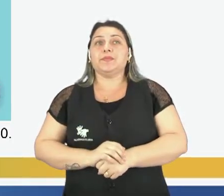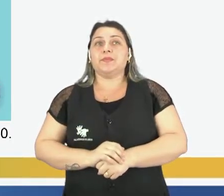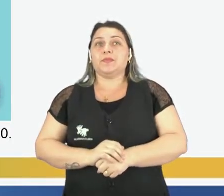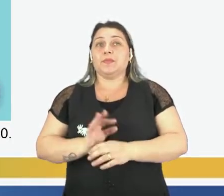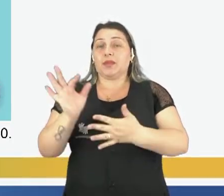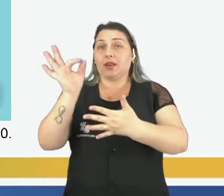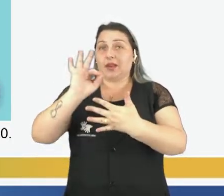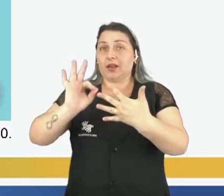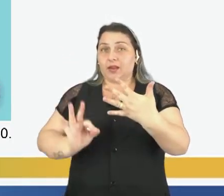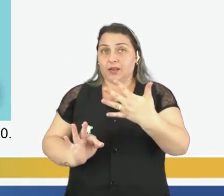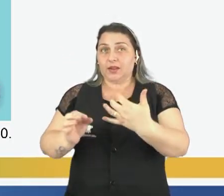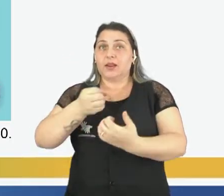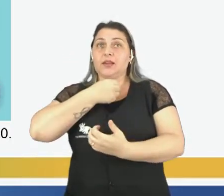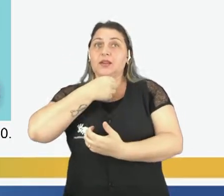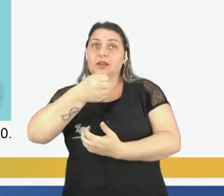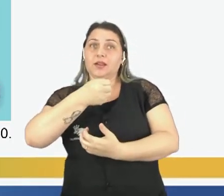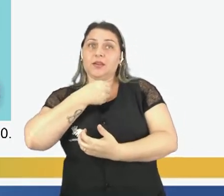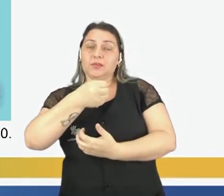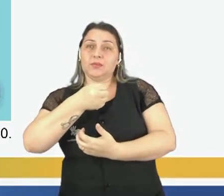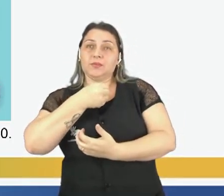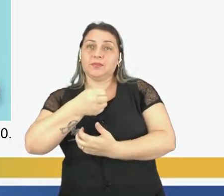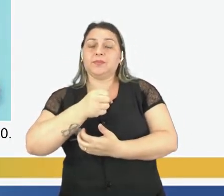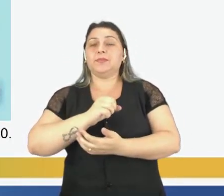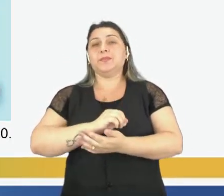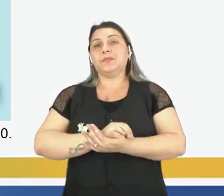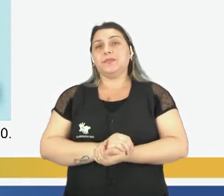Elementos da reportagem.